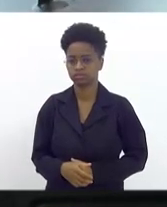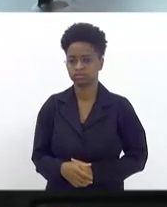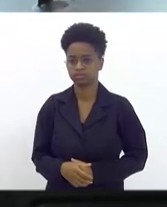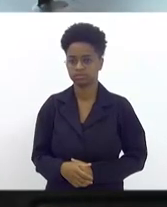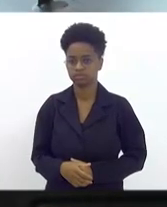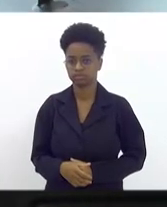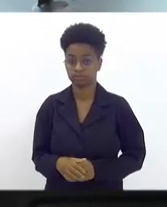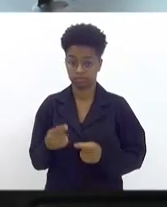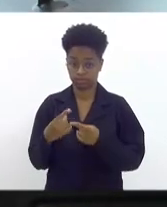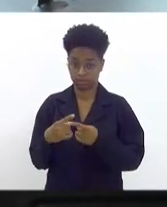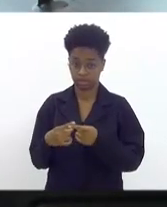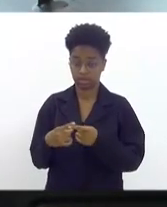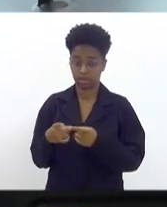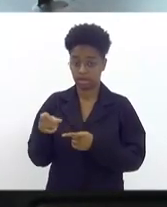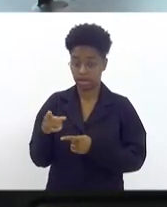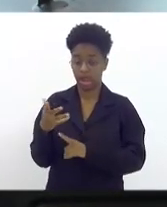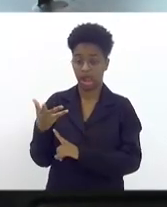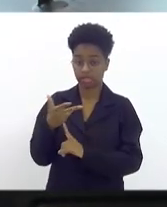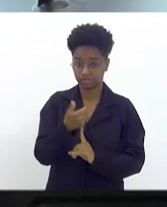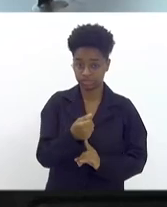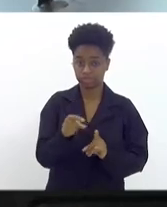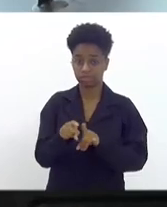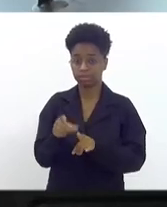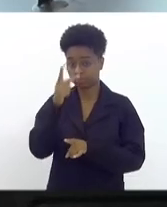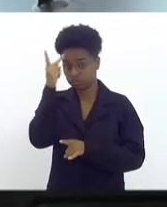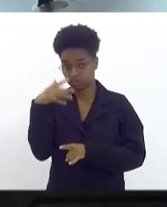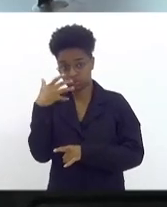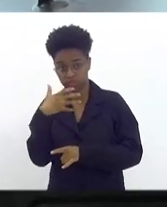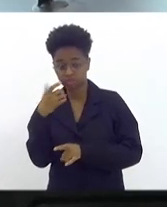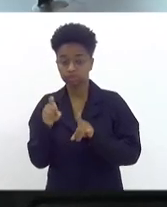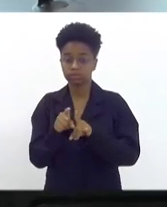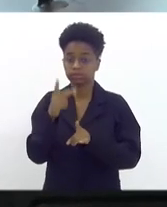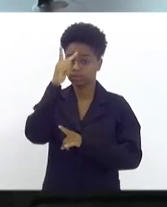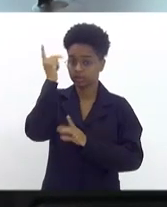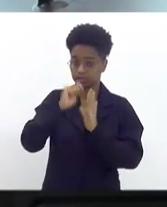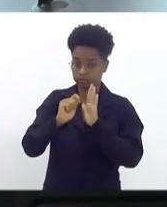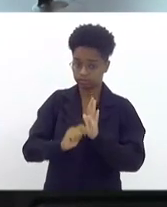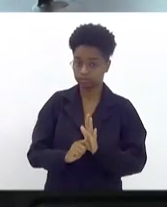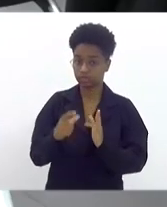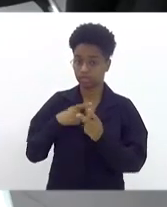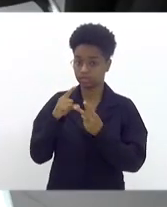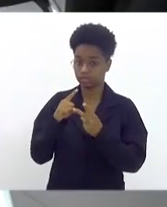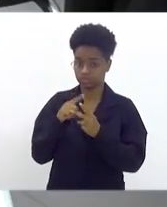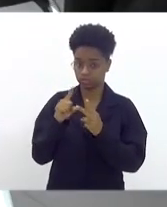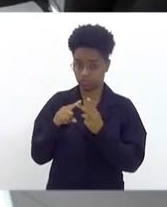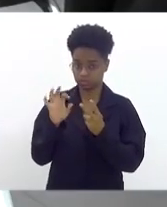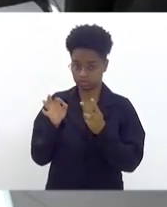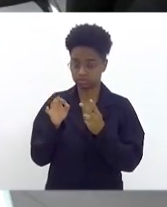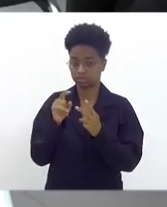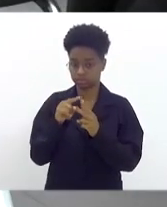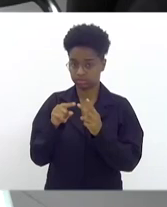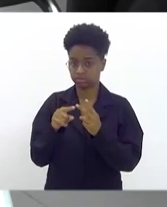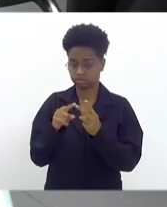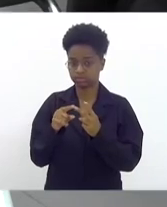caso é o artista, o intérprete, e também quanto fica para o autor, o compositor. O compositor, exatamente. Temos dois aí. Exatamente. Né? Temos dois.